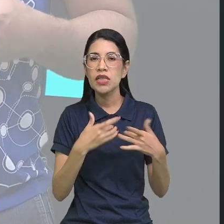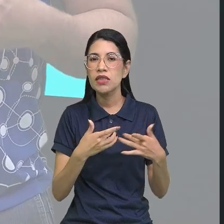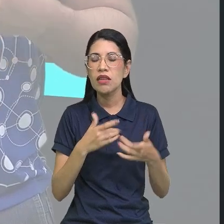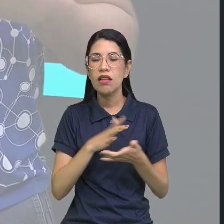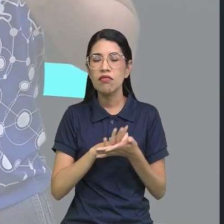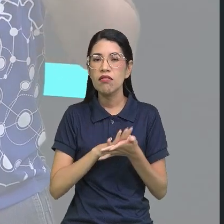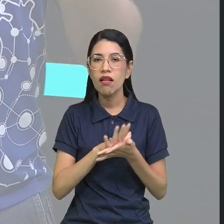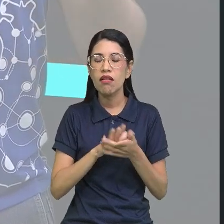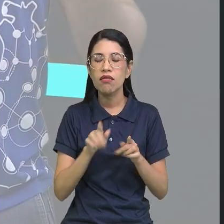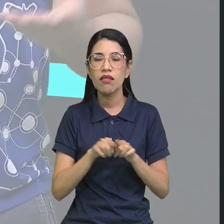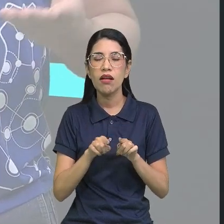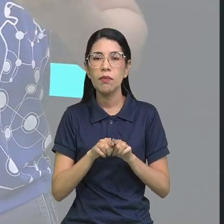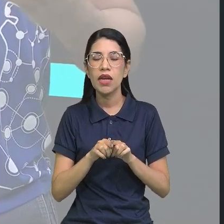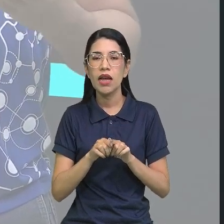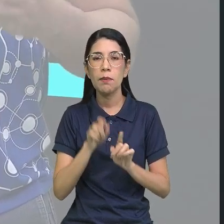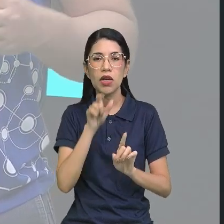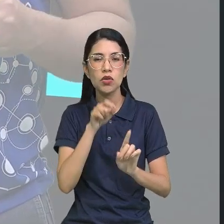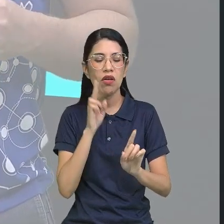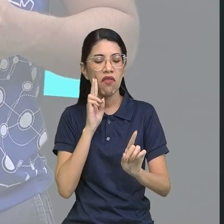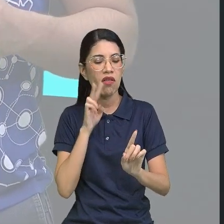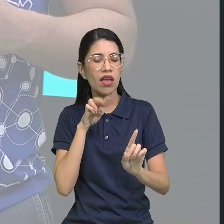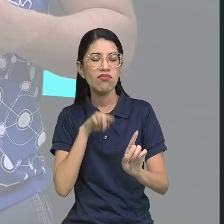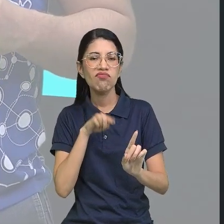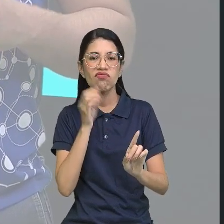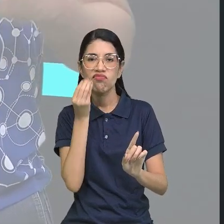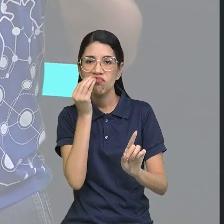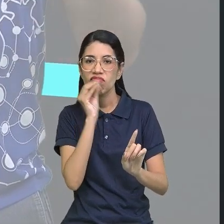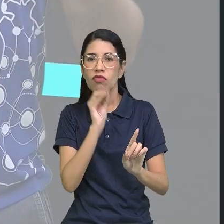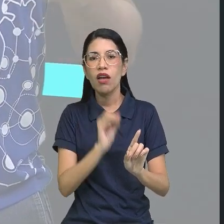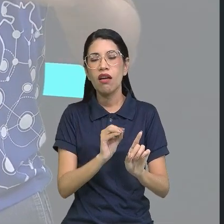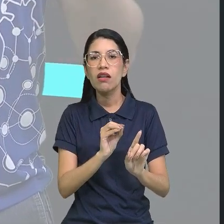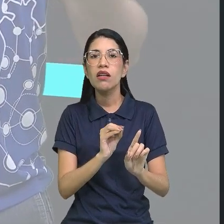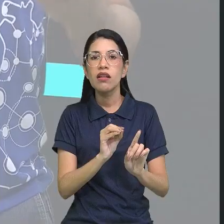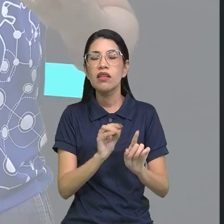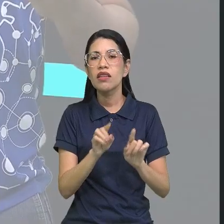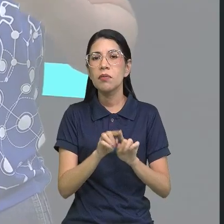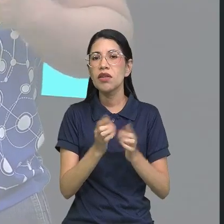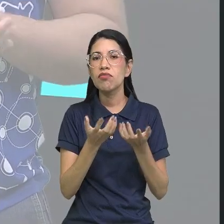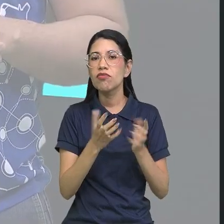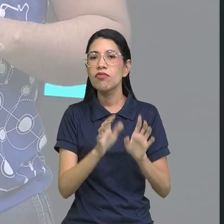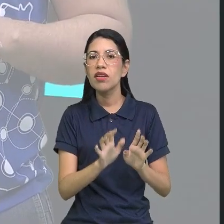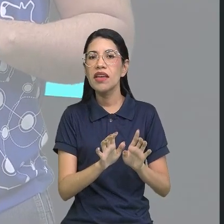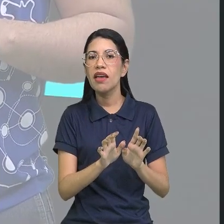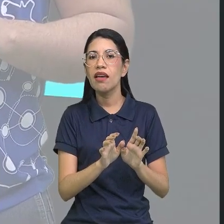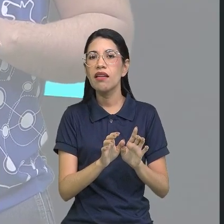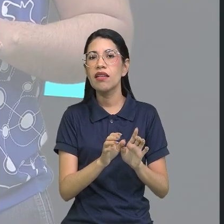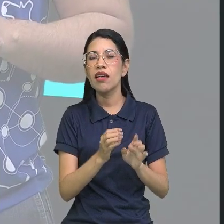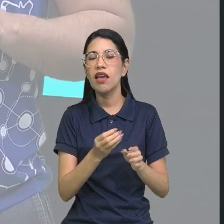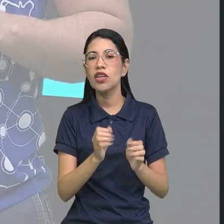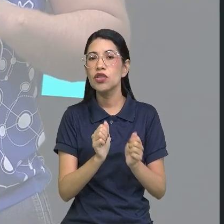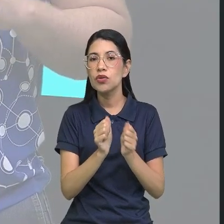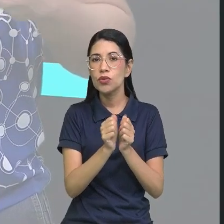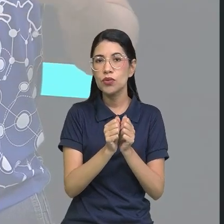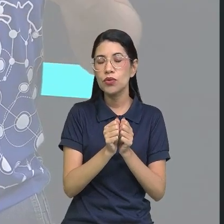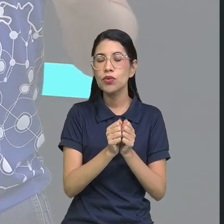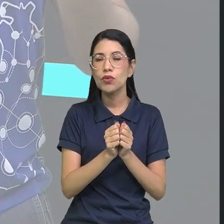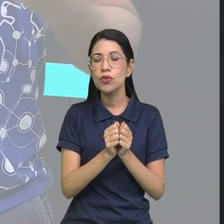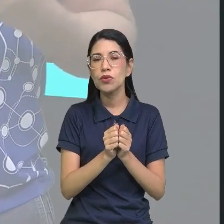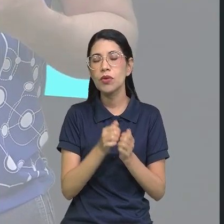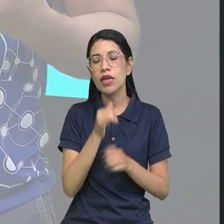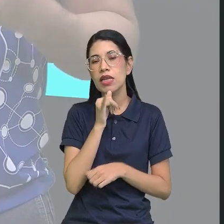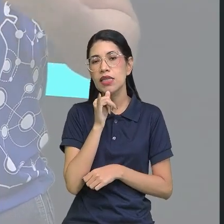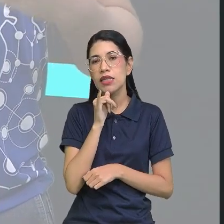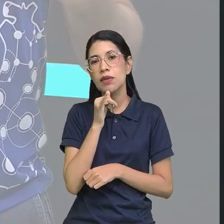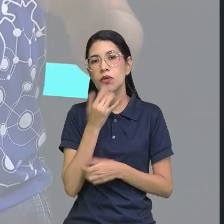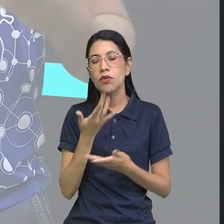que ninguém olha por ela, que ninguém quer saber dela, né? De forma, ali, vamos